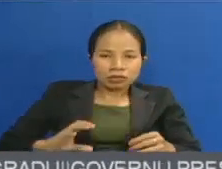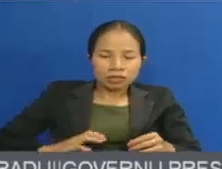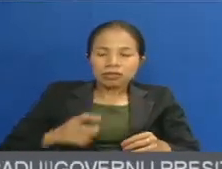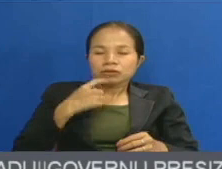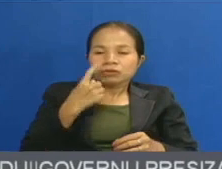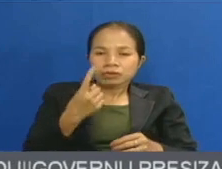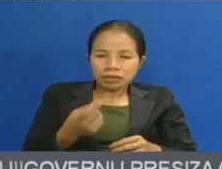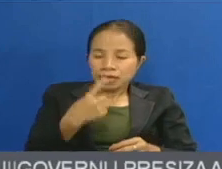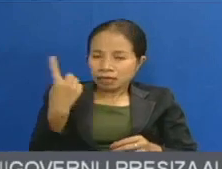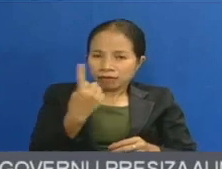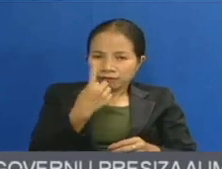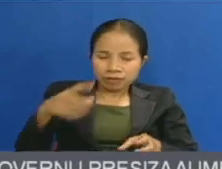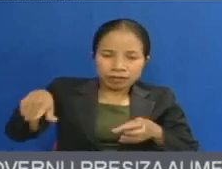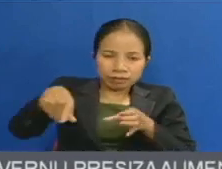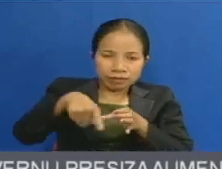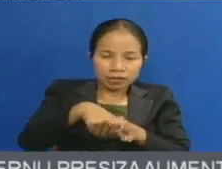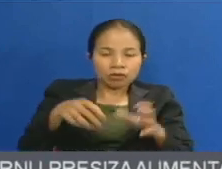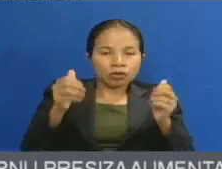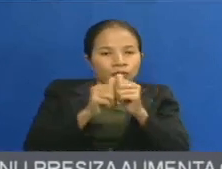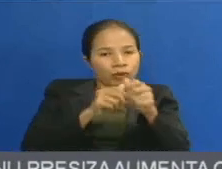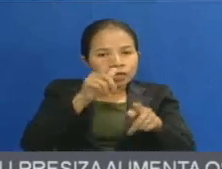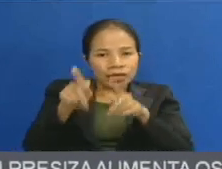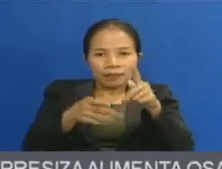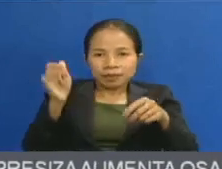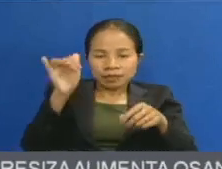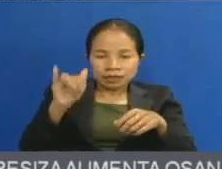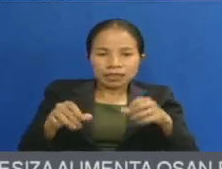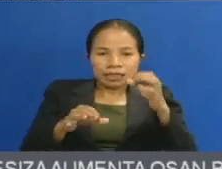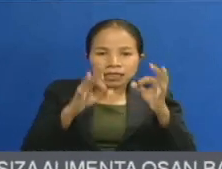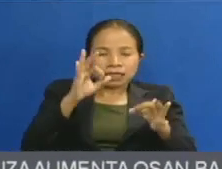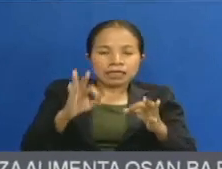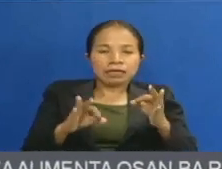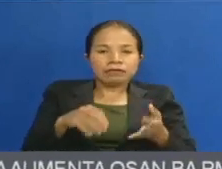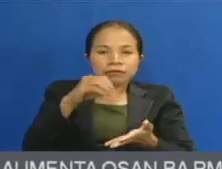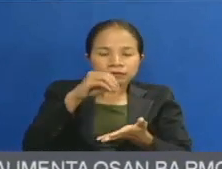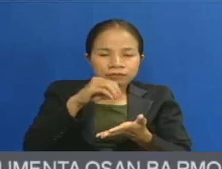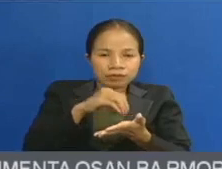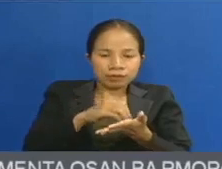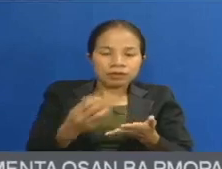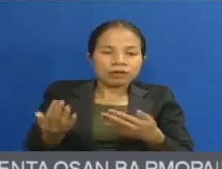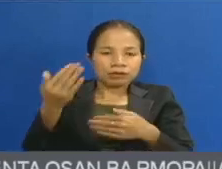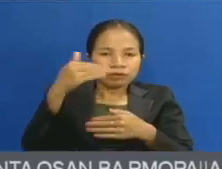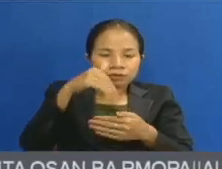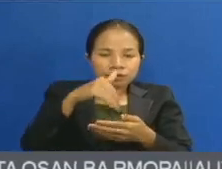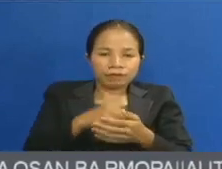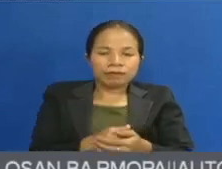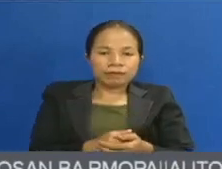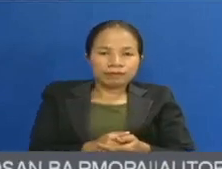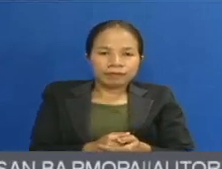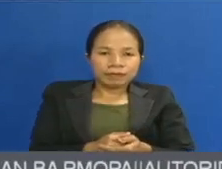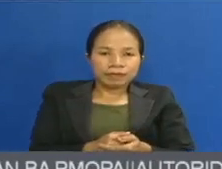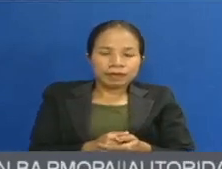na Fátima, onde a gente embarcira, mas que é a forma de pão no Tua. Do pão e da gente, na fila